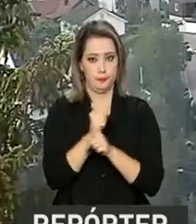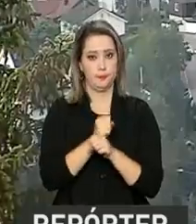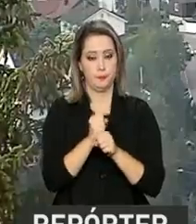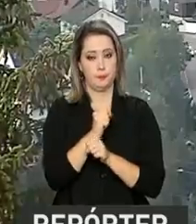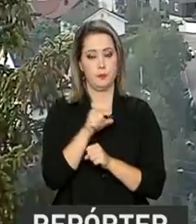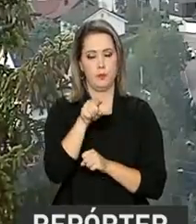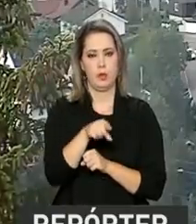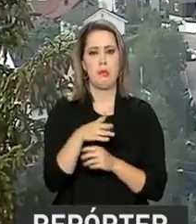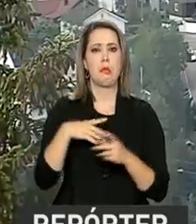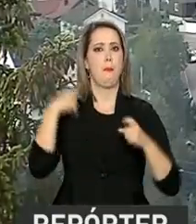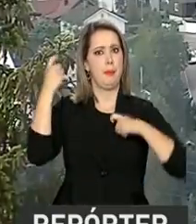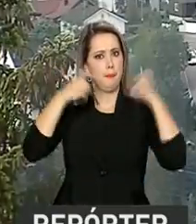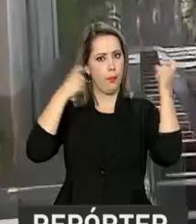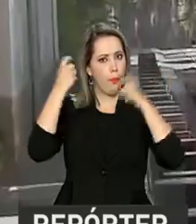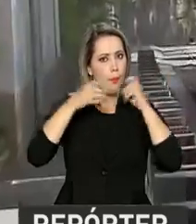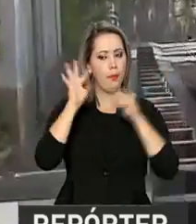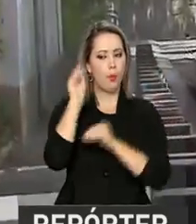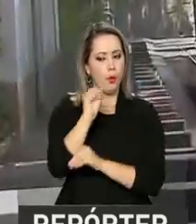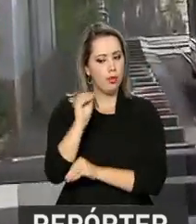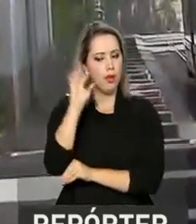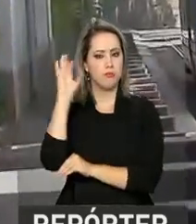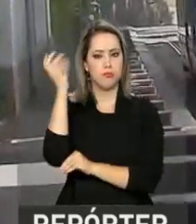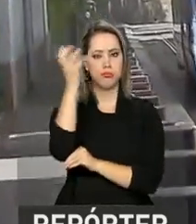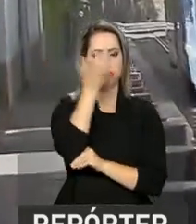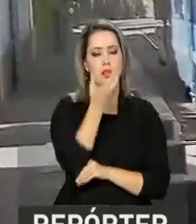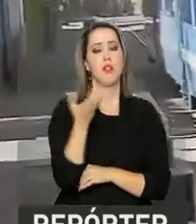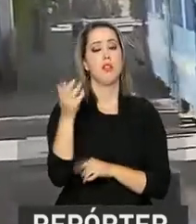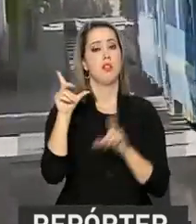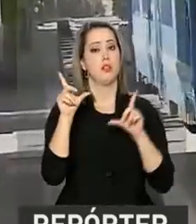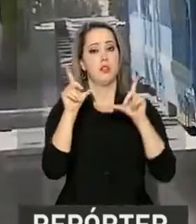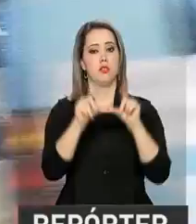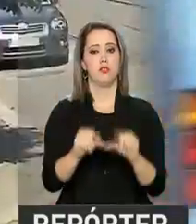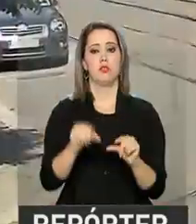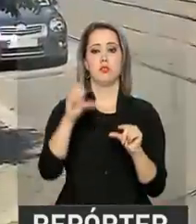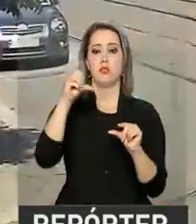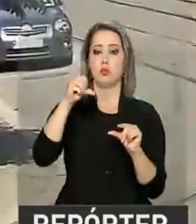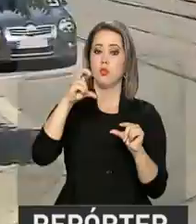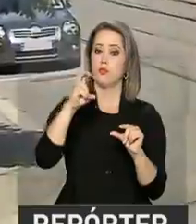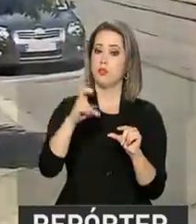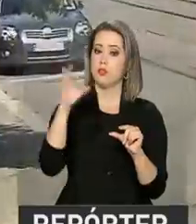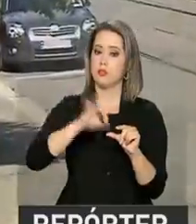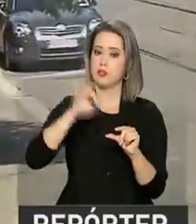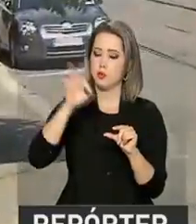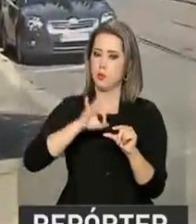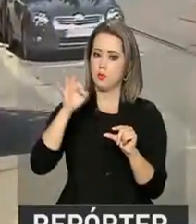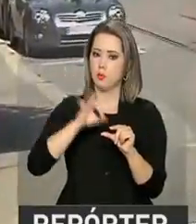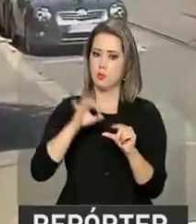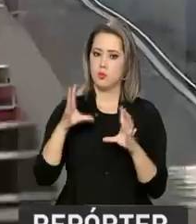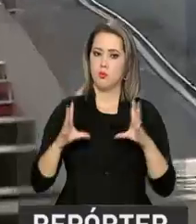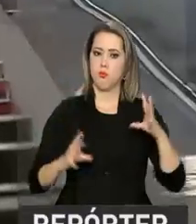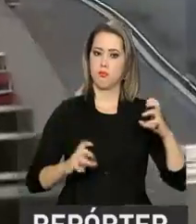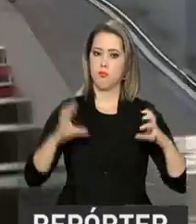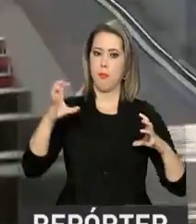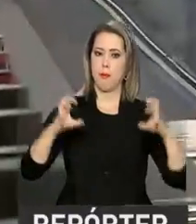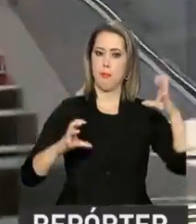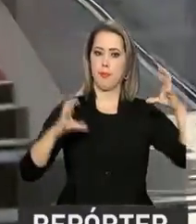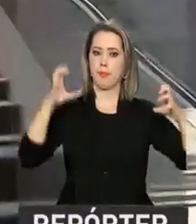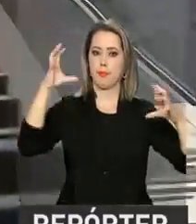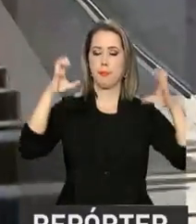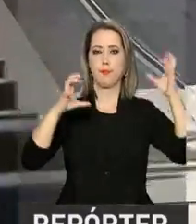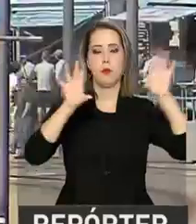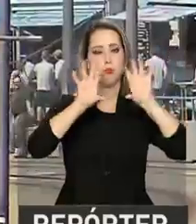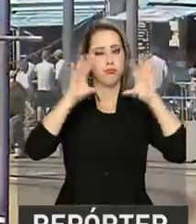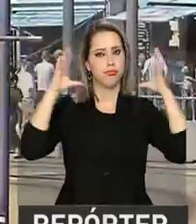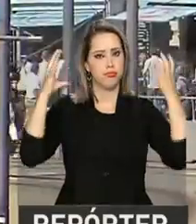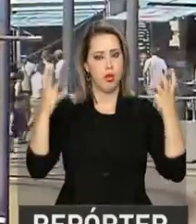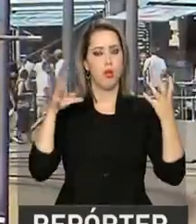ambiente até 2030 quer reduzir em 95 por cento as emissões de gases de efeito estufa na atmosfera considerando